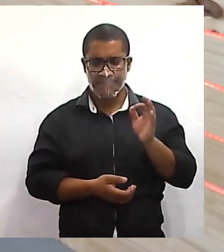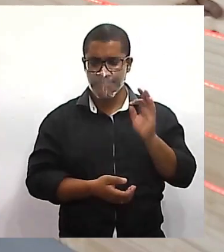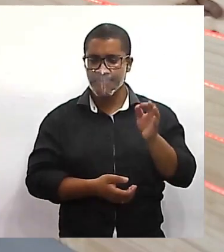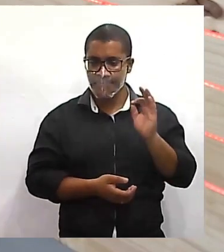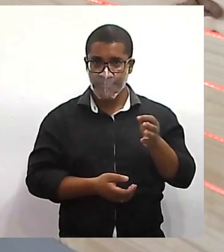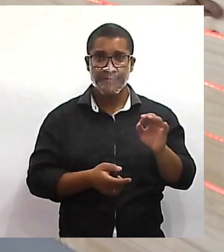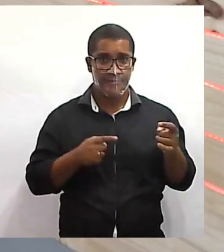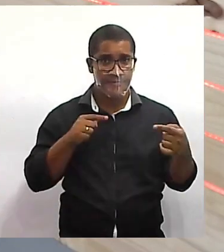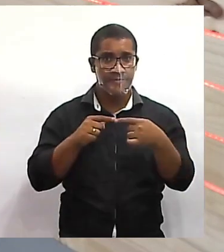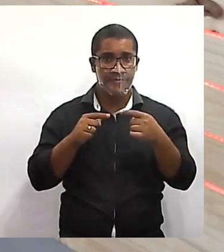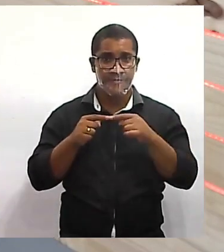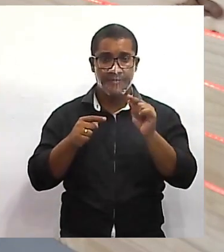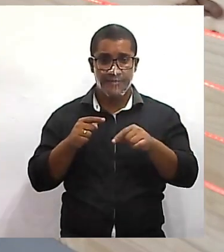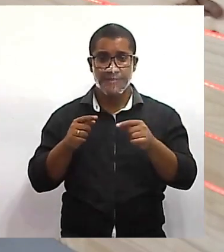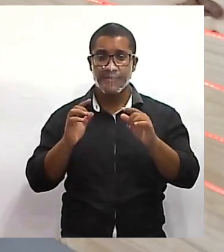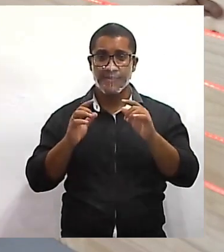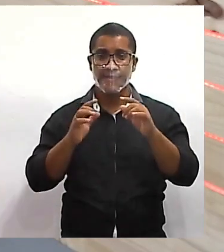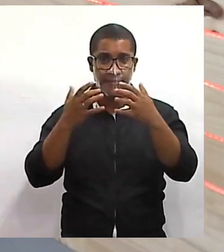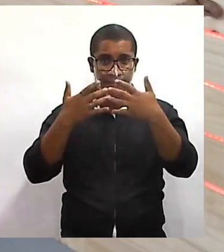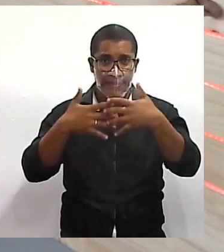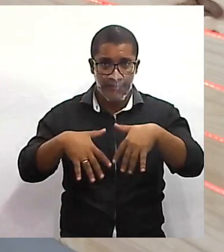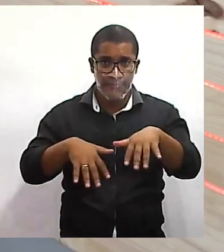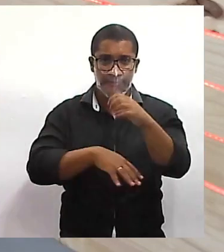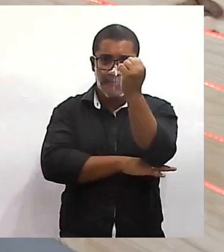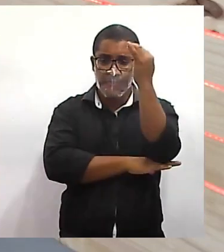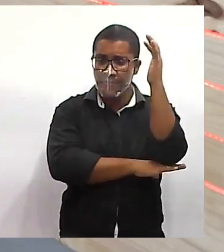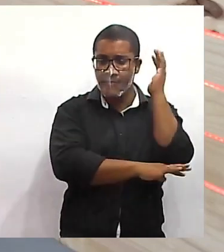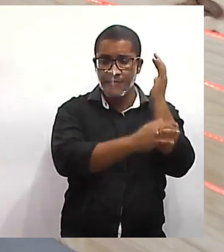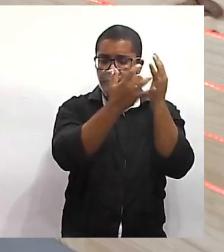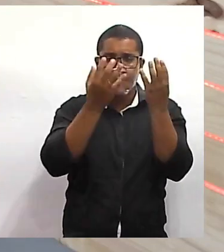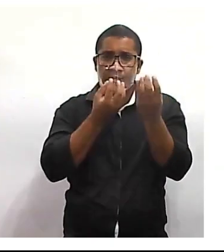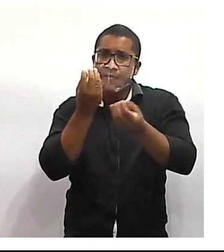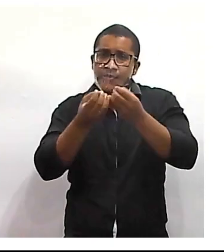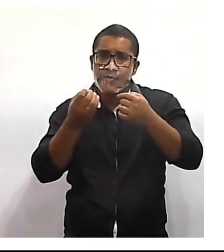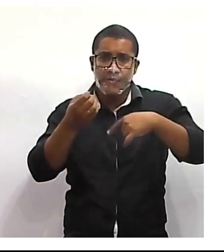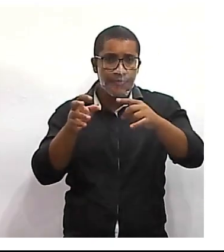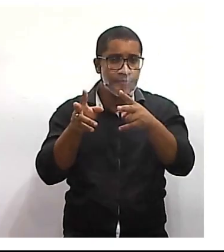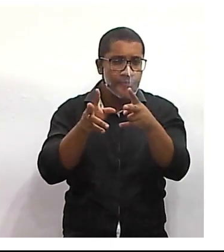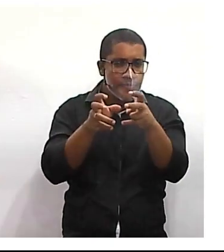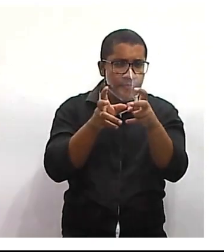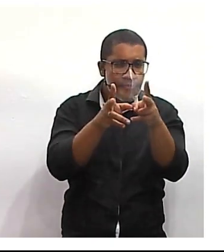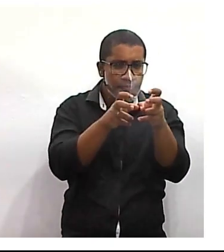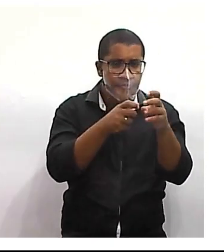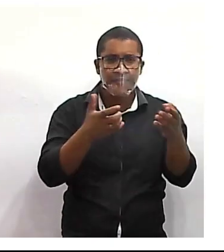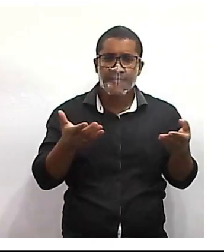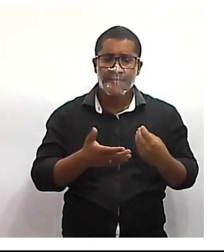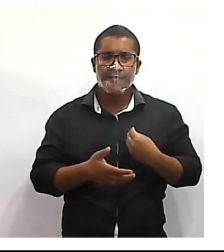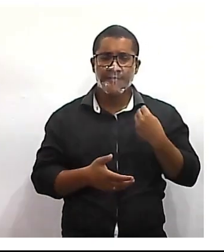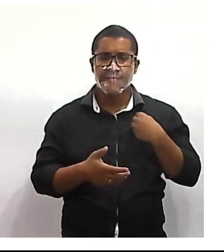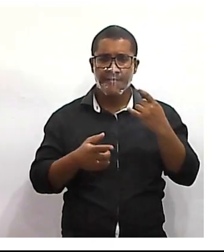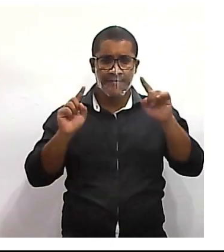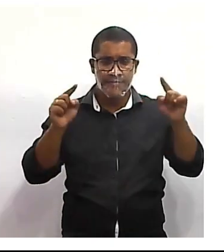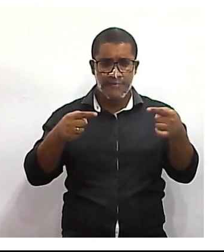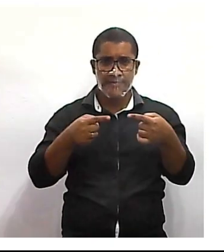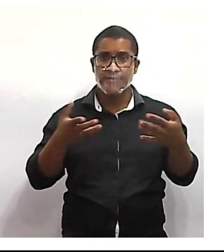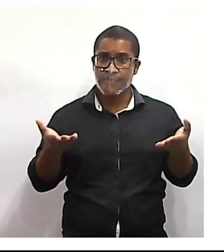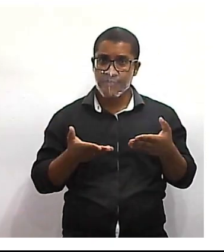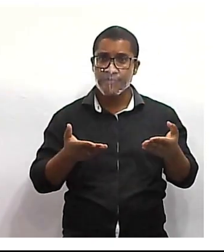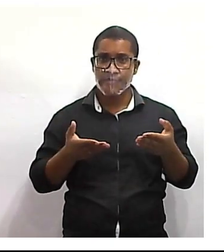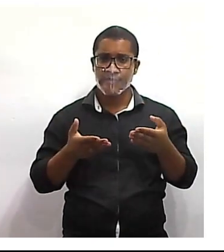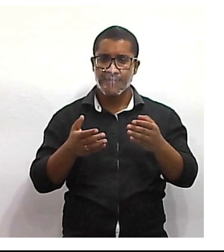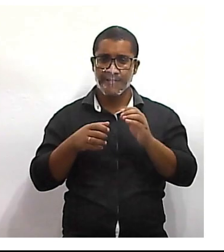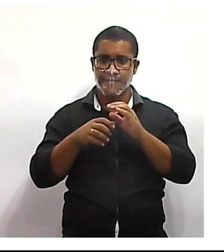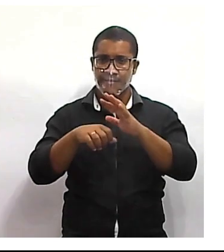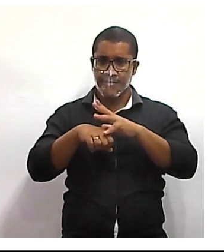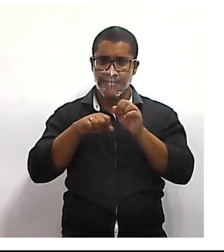na discussão ambiental também. A gente começou a perceber, né, a partir dessa vivência, né, desse desafio que está sendo a